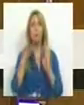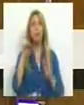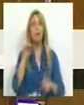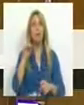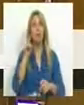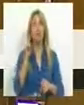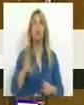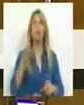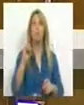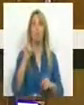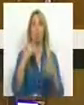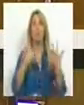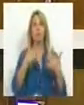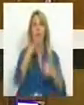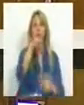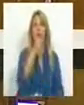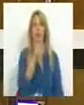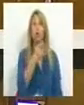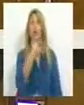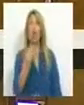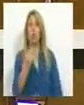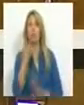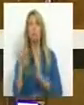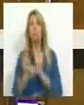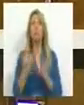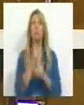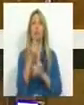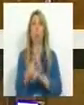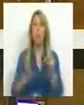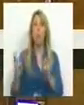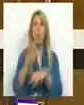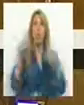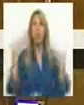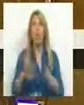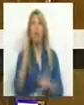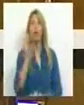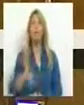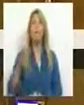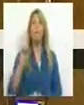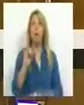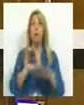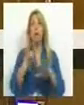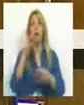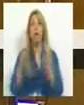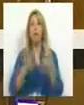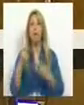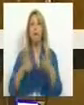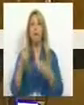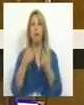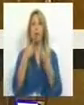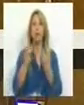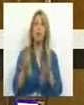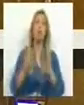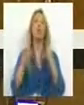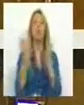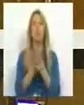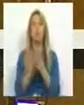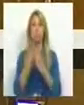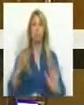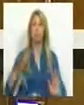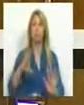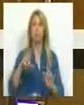Estado para 2012 para impedir subidas abruptas do IMI advindas da reavaliação geral do património